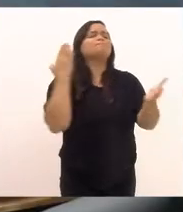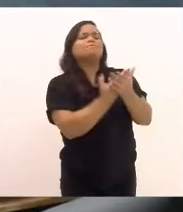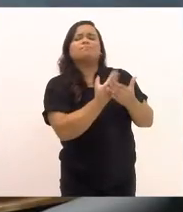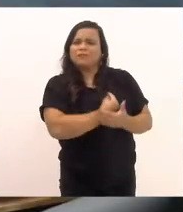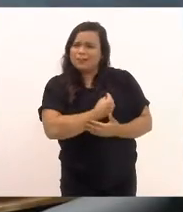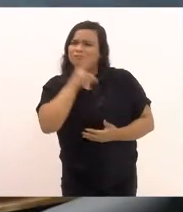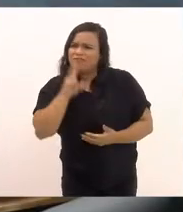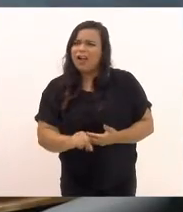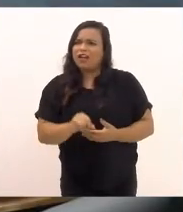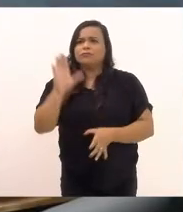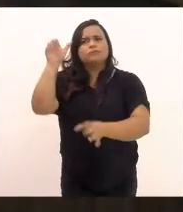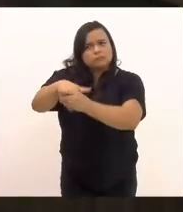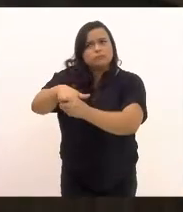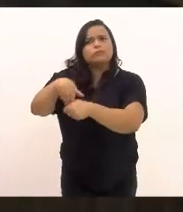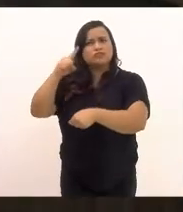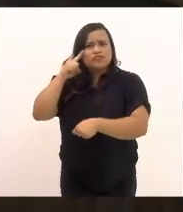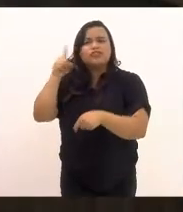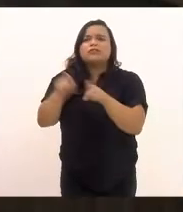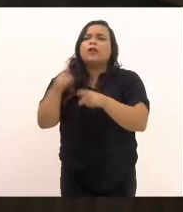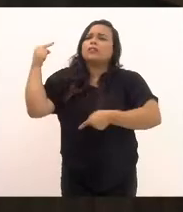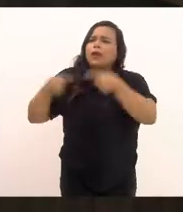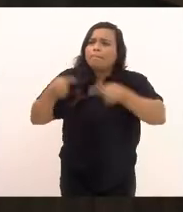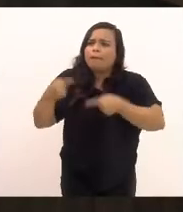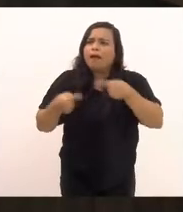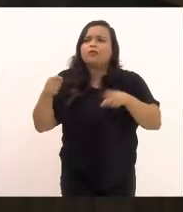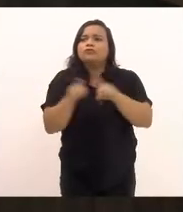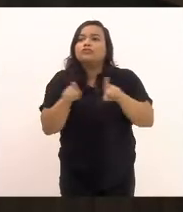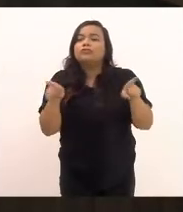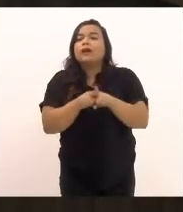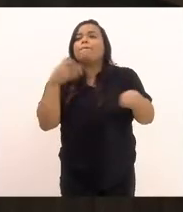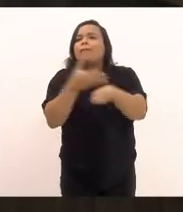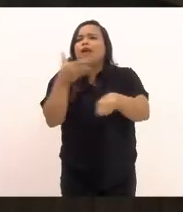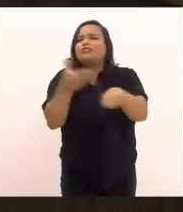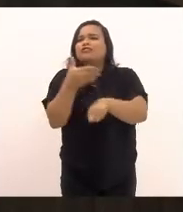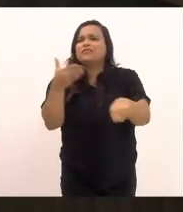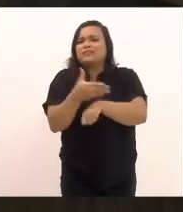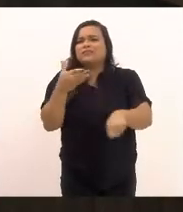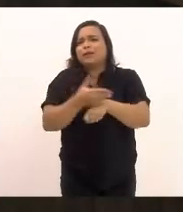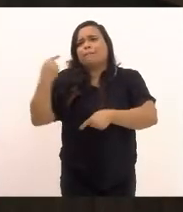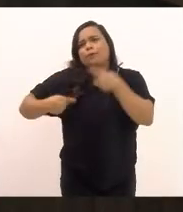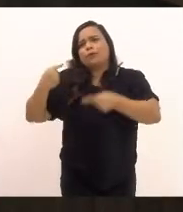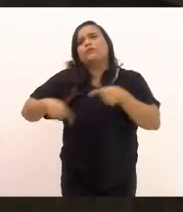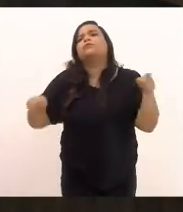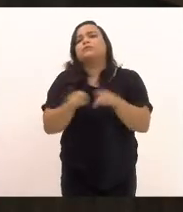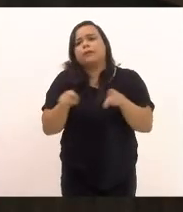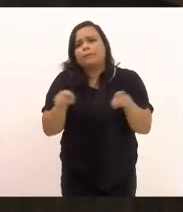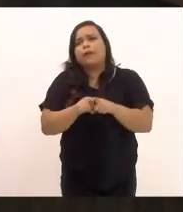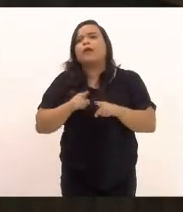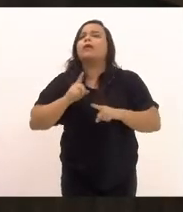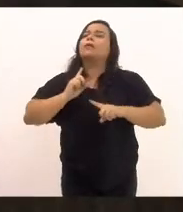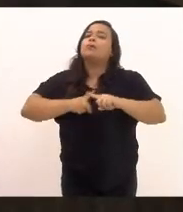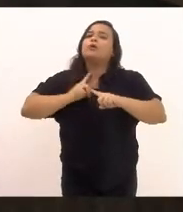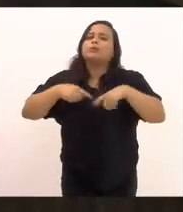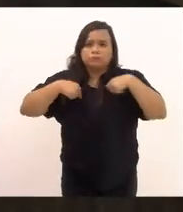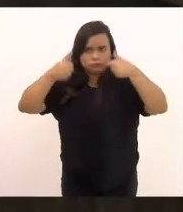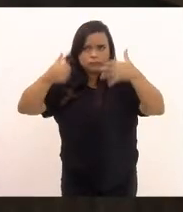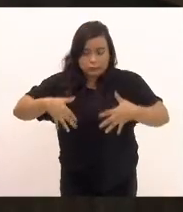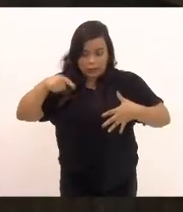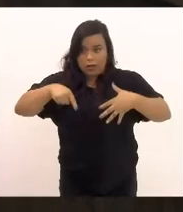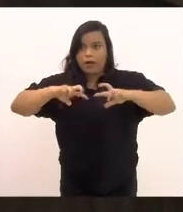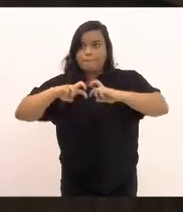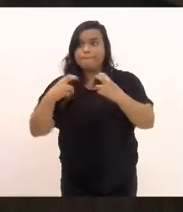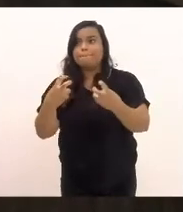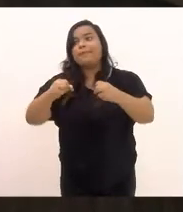tanto nas urnas, como nos debates, como na participação política. Porque uma coisa eu falo, esse